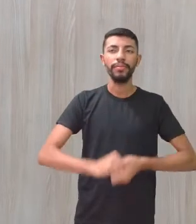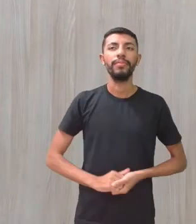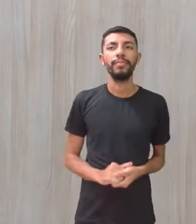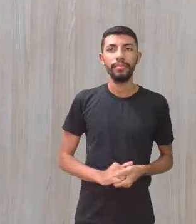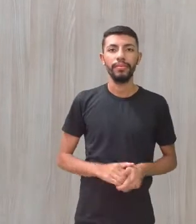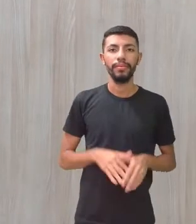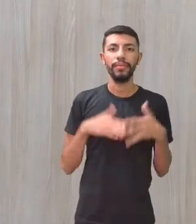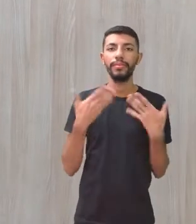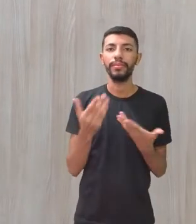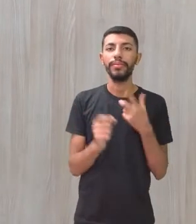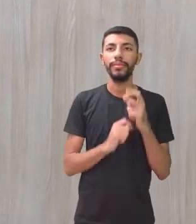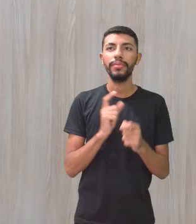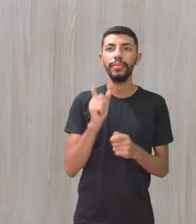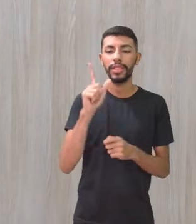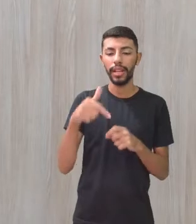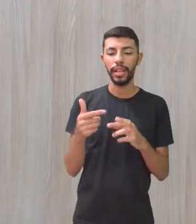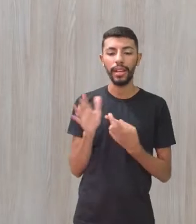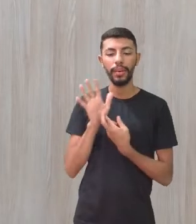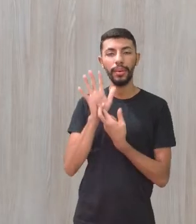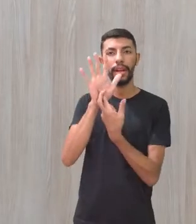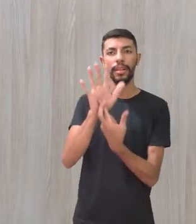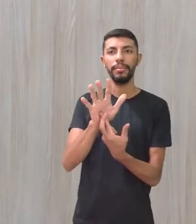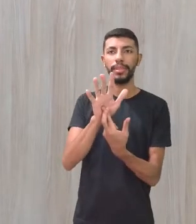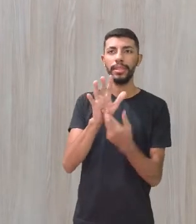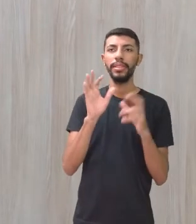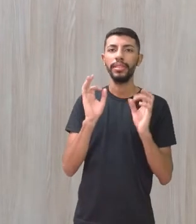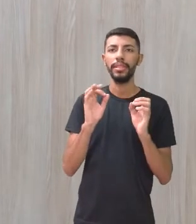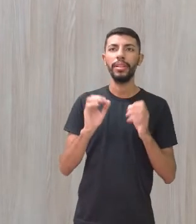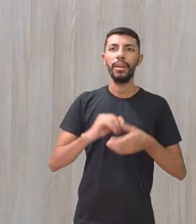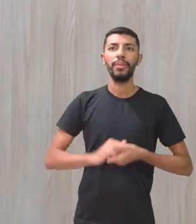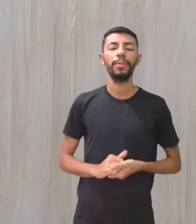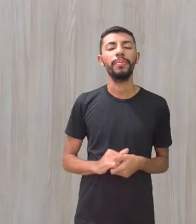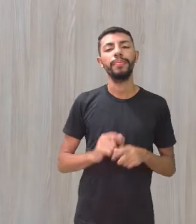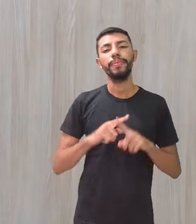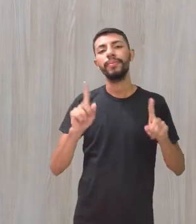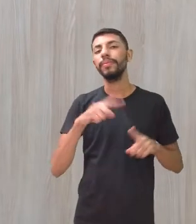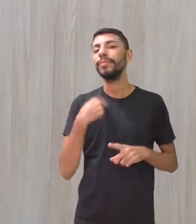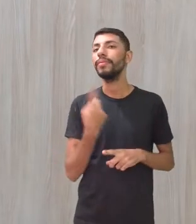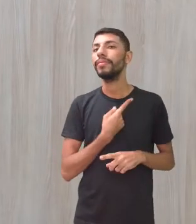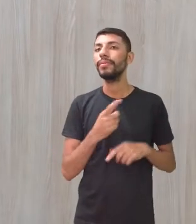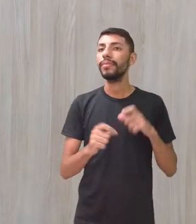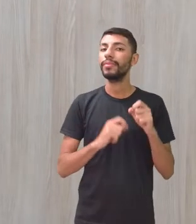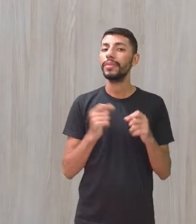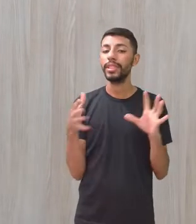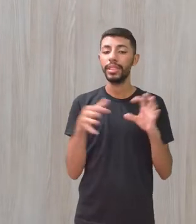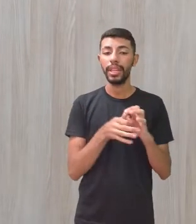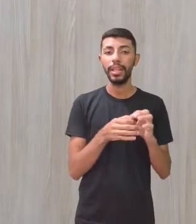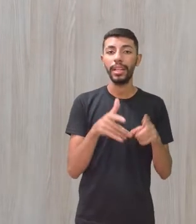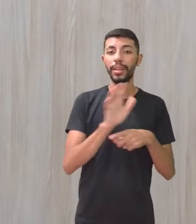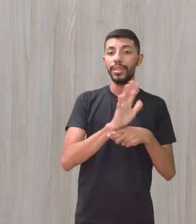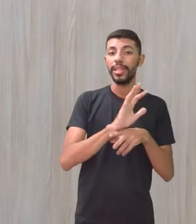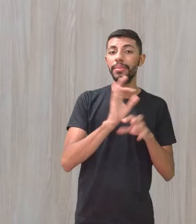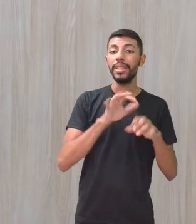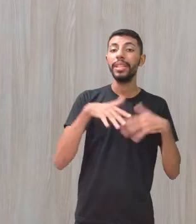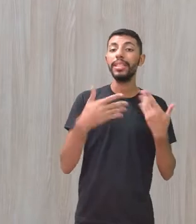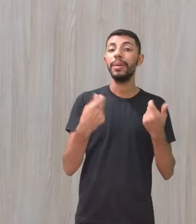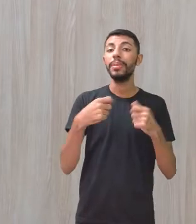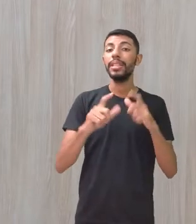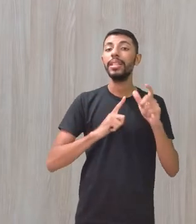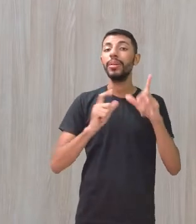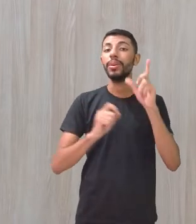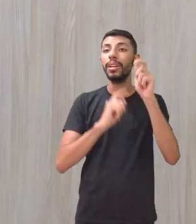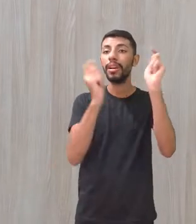Então, aqui é como se fosse uma representação. Só que como a gente lida com cinema, tem essa parte mais artística, né? De fazer com